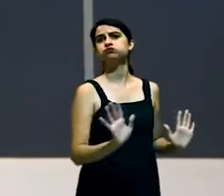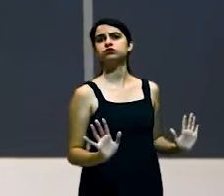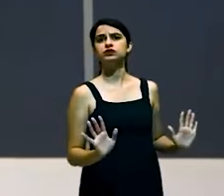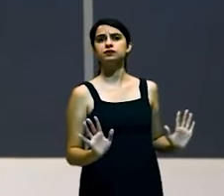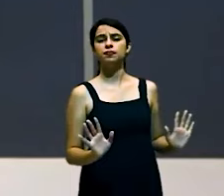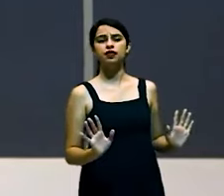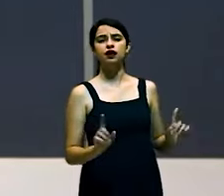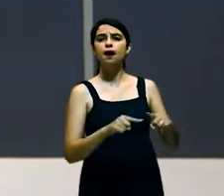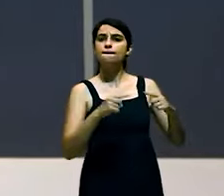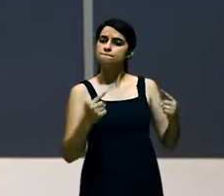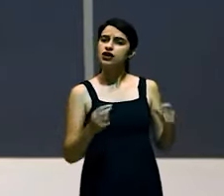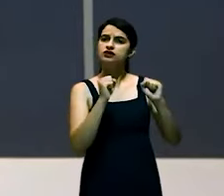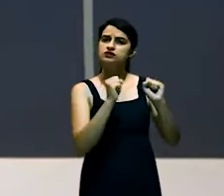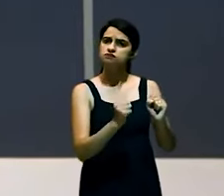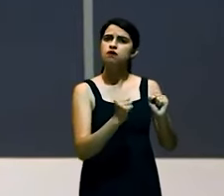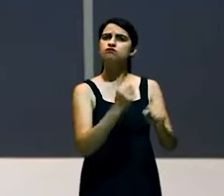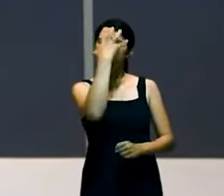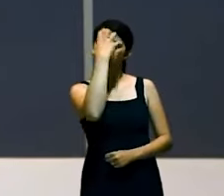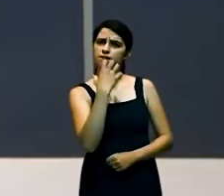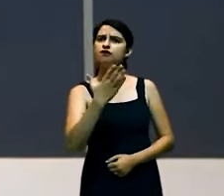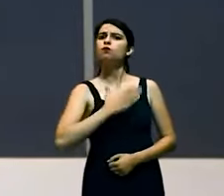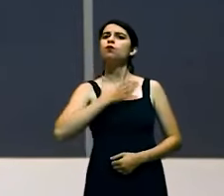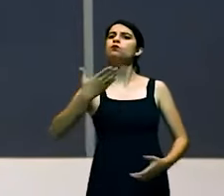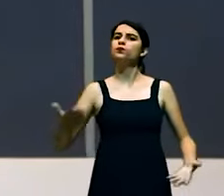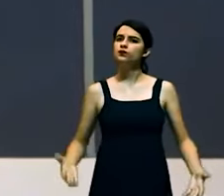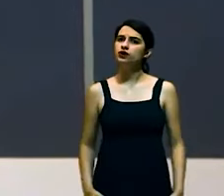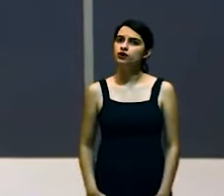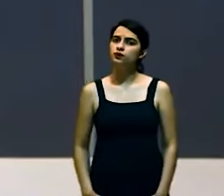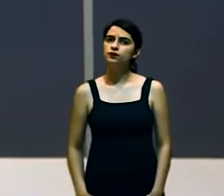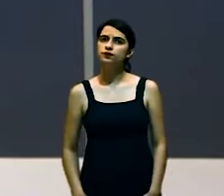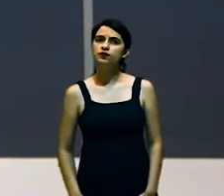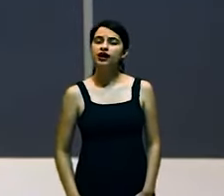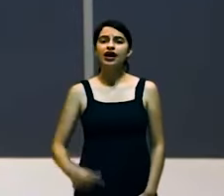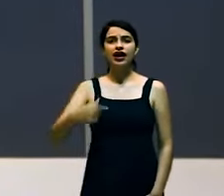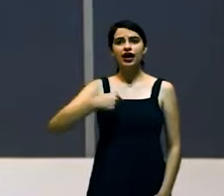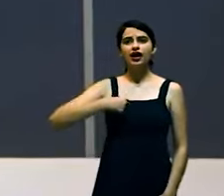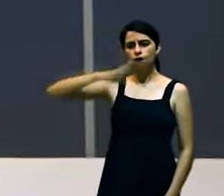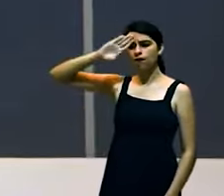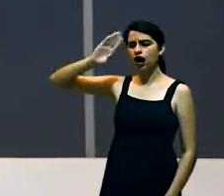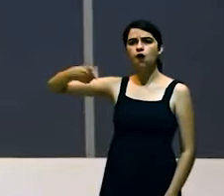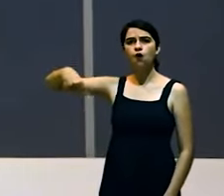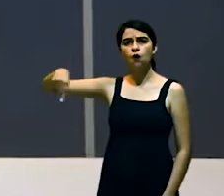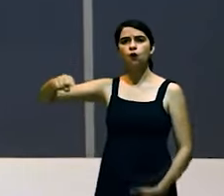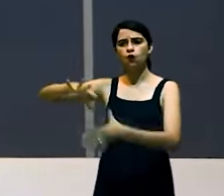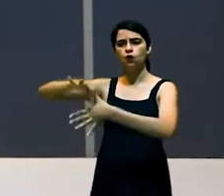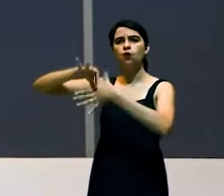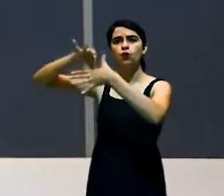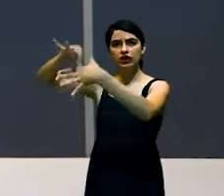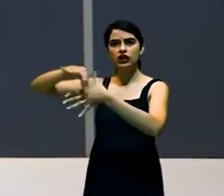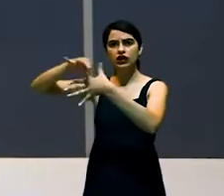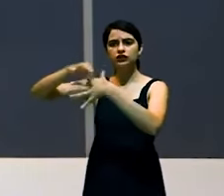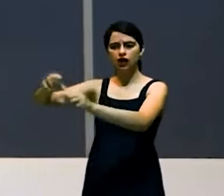Porque eu autorizo os líderes a chegar no teu filho, na tua filha, porque você não está tendo